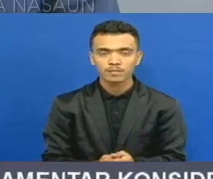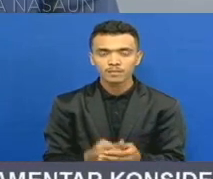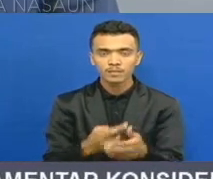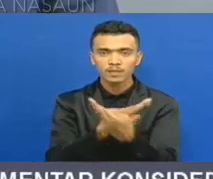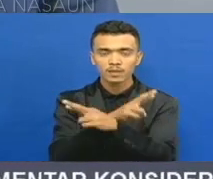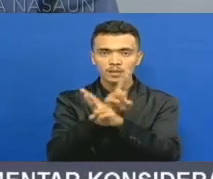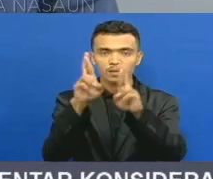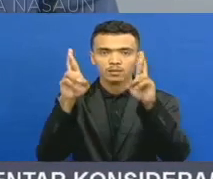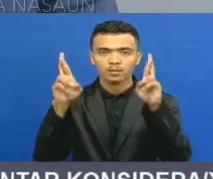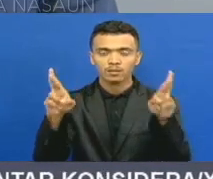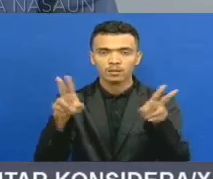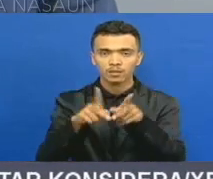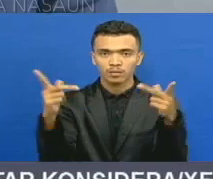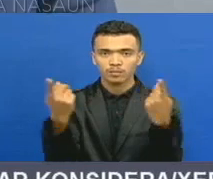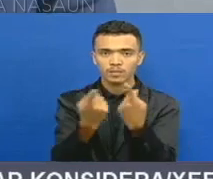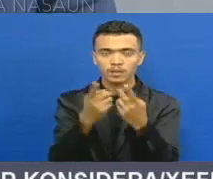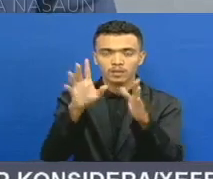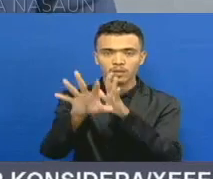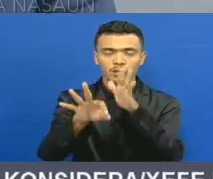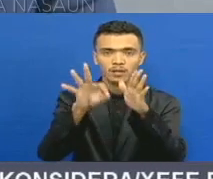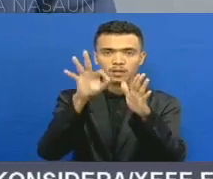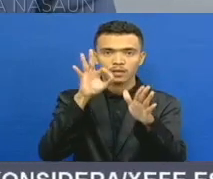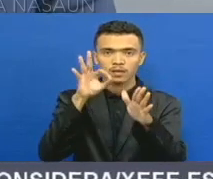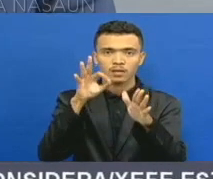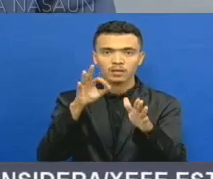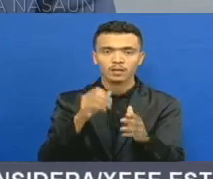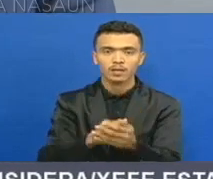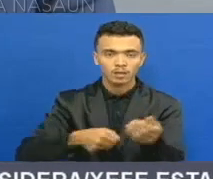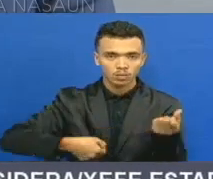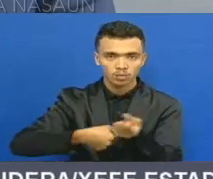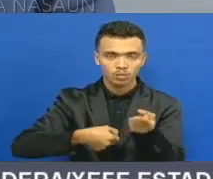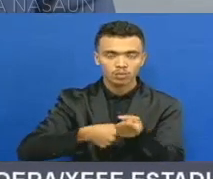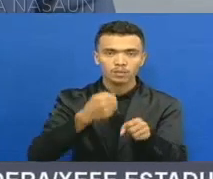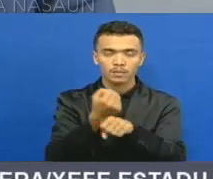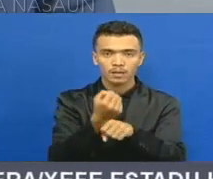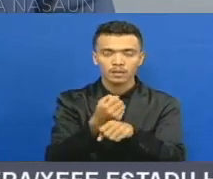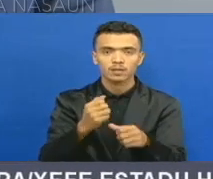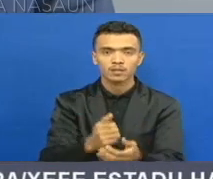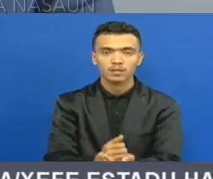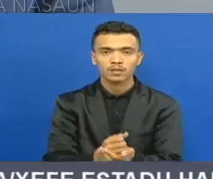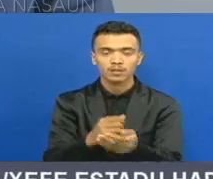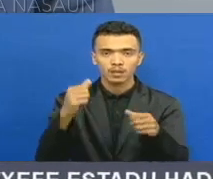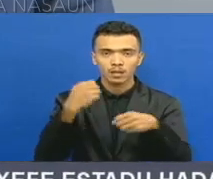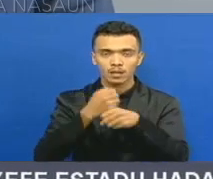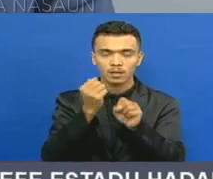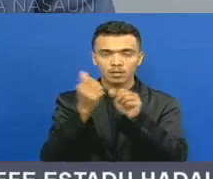resultado ne bem que companhia retan focorage macas de teves para tu continuar atividade.